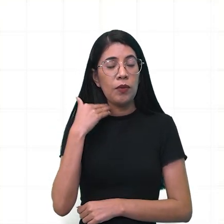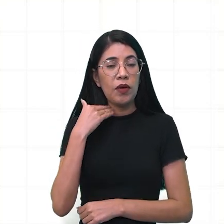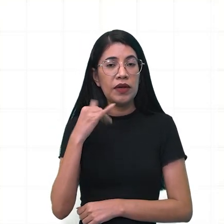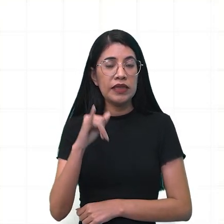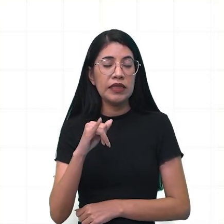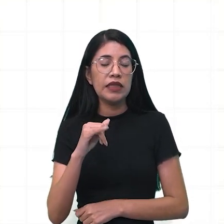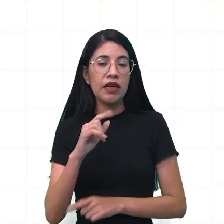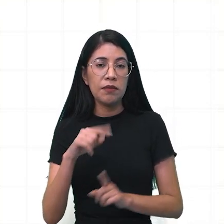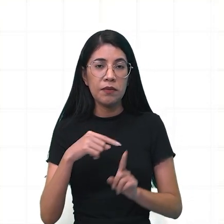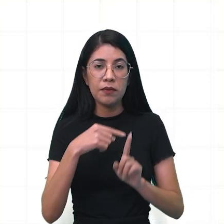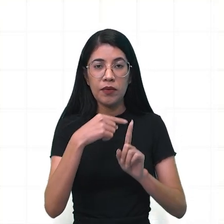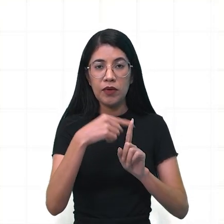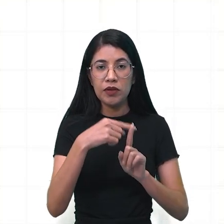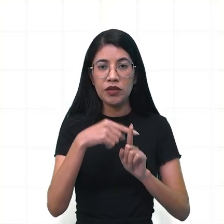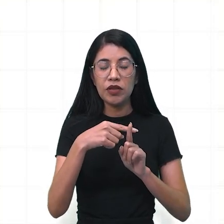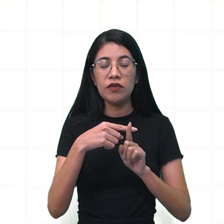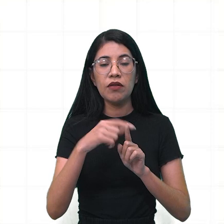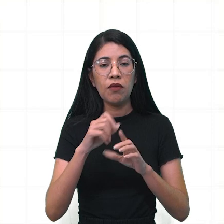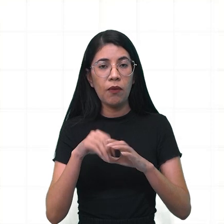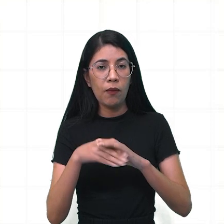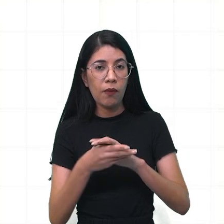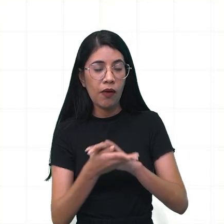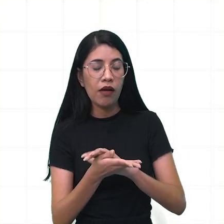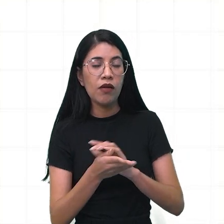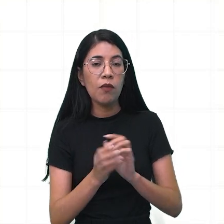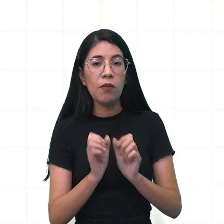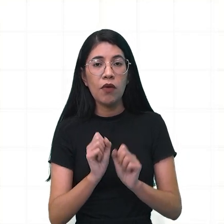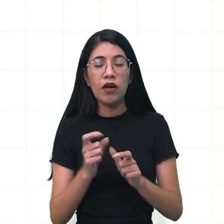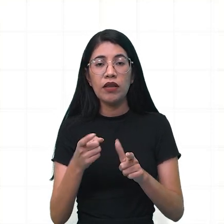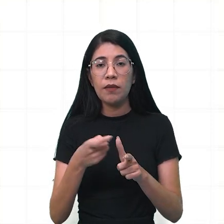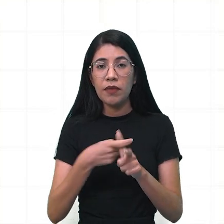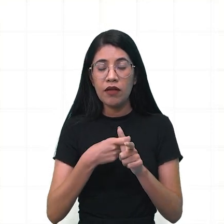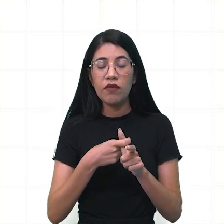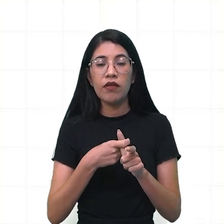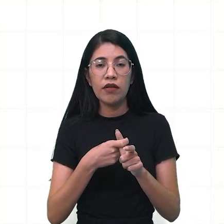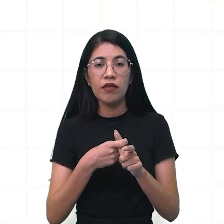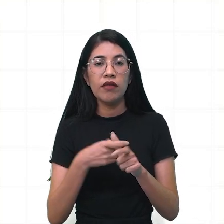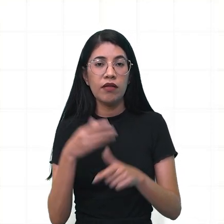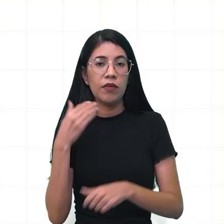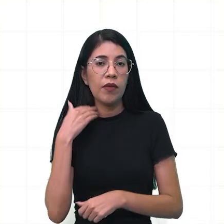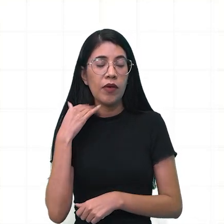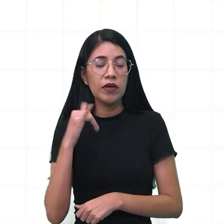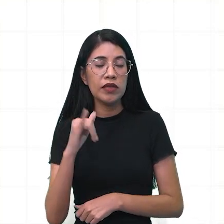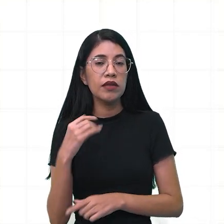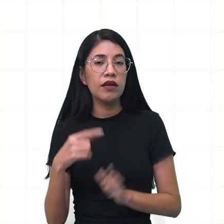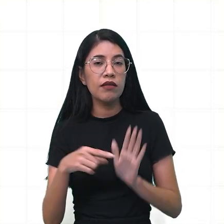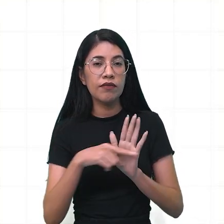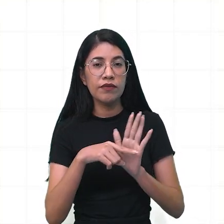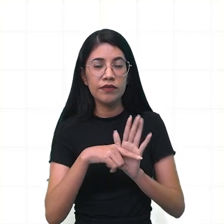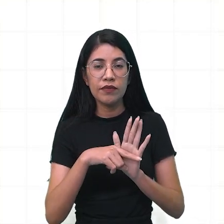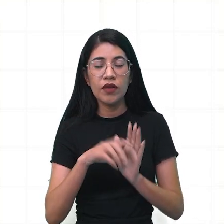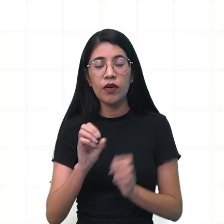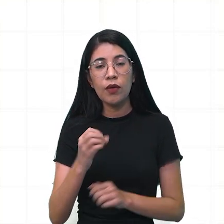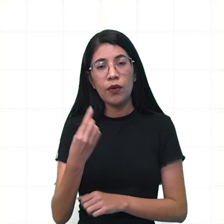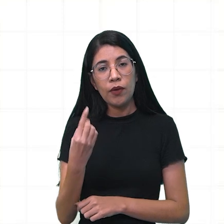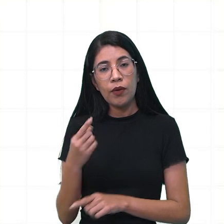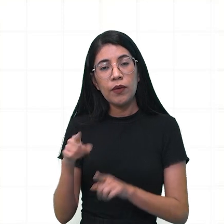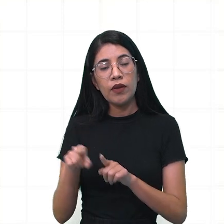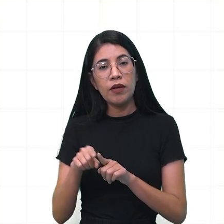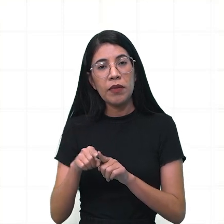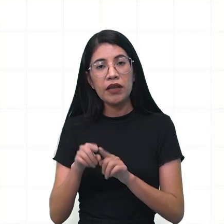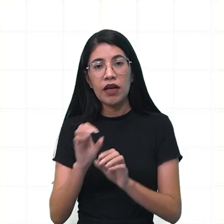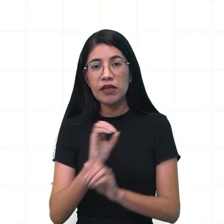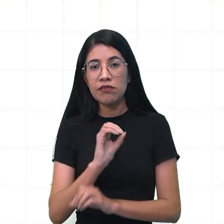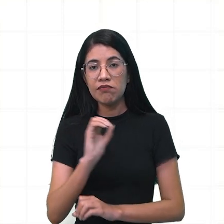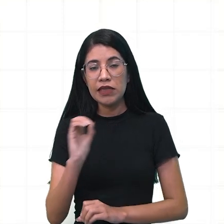conta positiva você pode estar devendo o banco quando ela está negativa ou você pode não